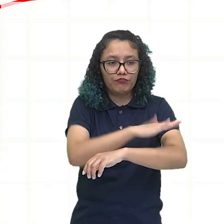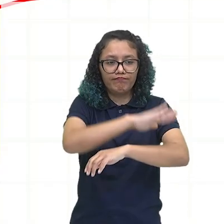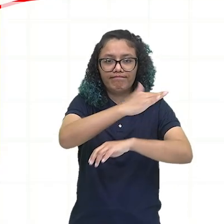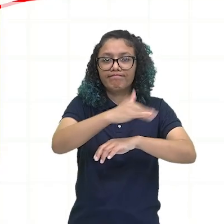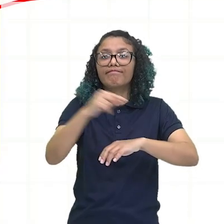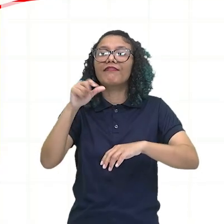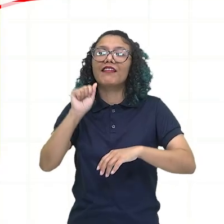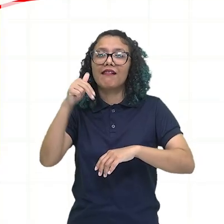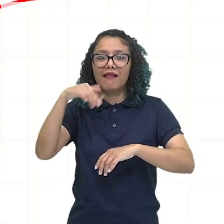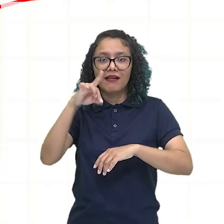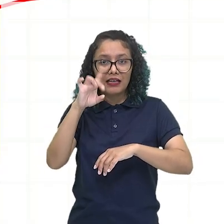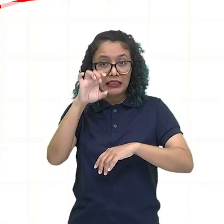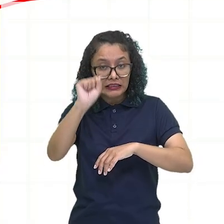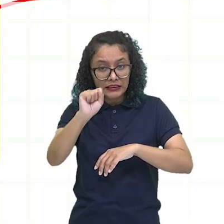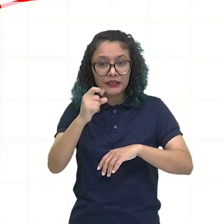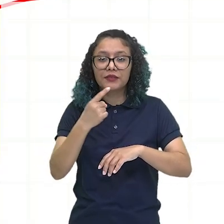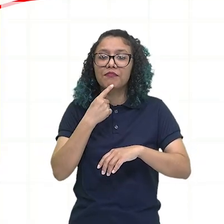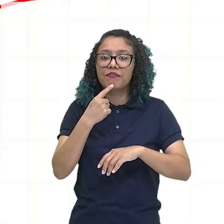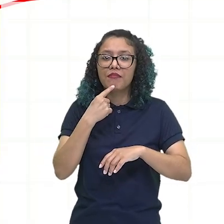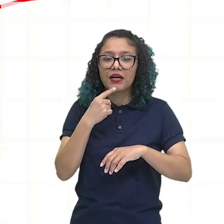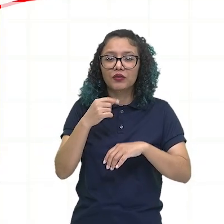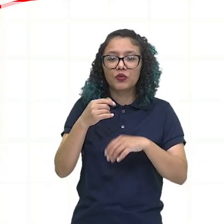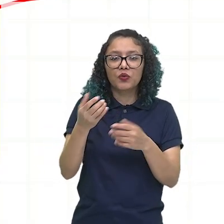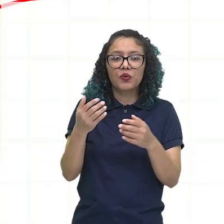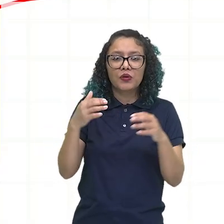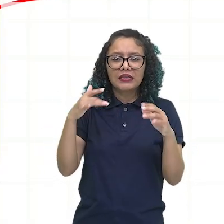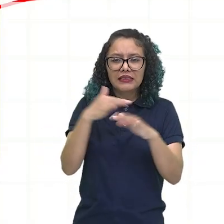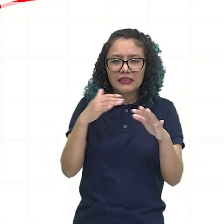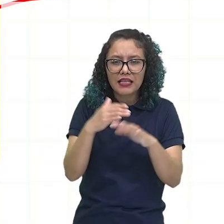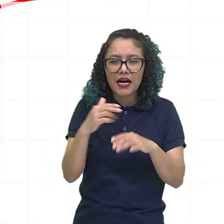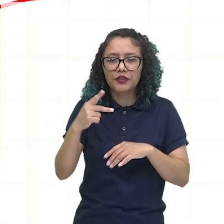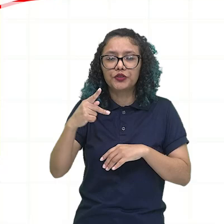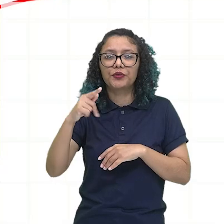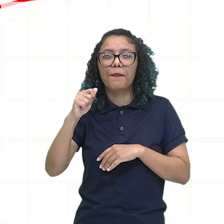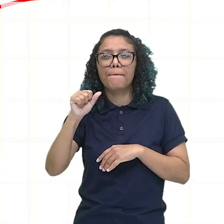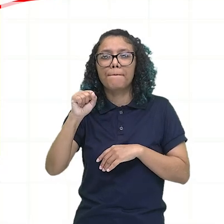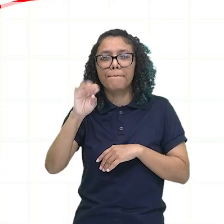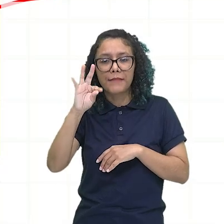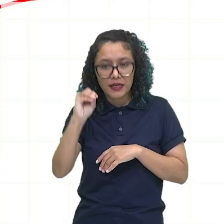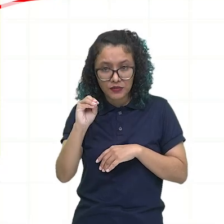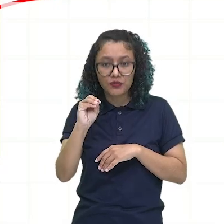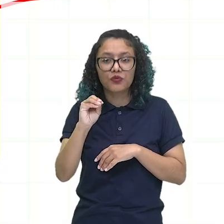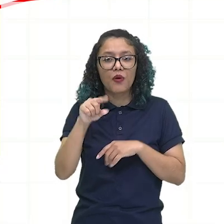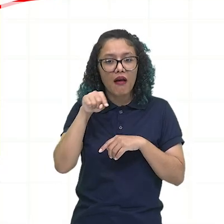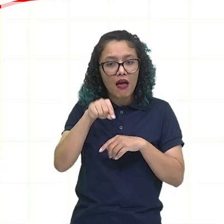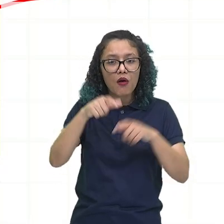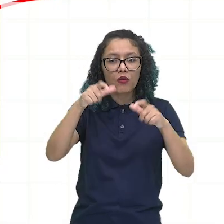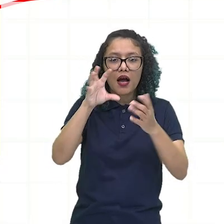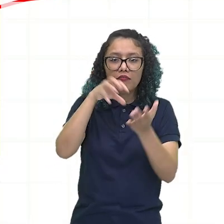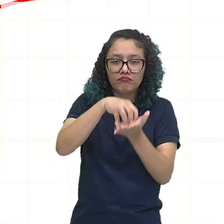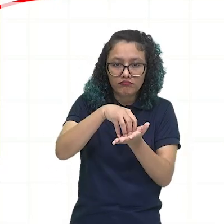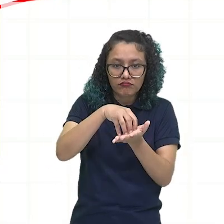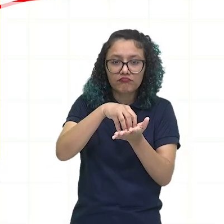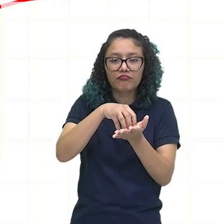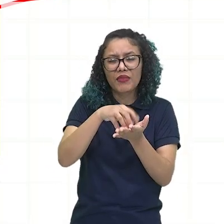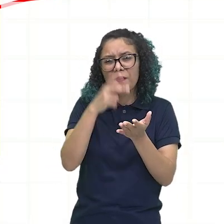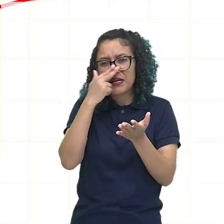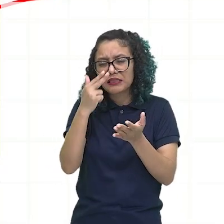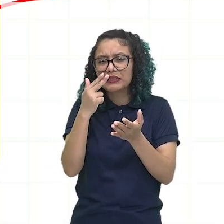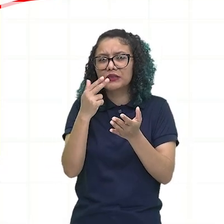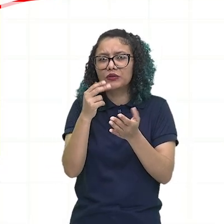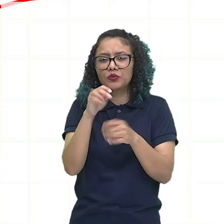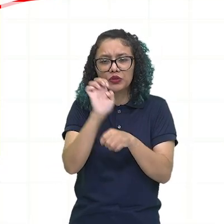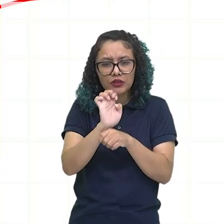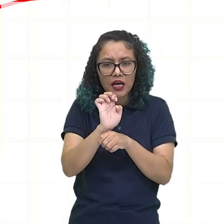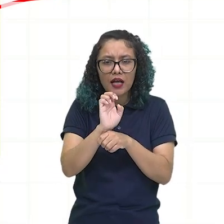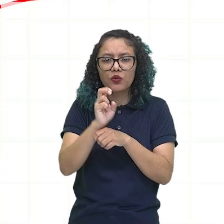dos Andes, próximo à cidade de Pasto, que é capital do departamento é como se fosse o estado, né,